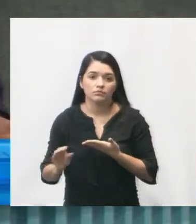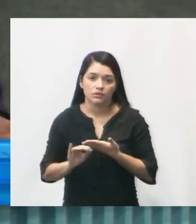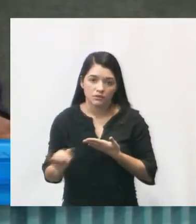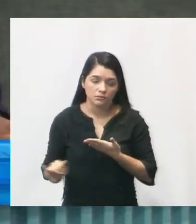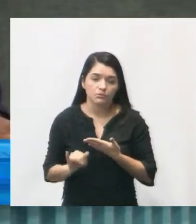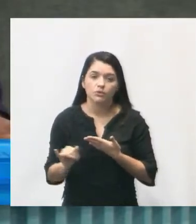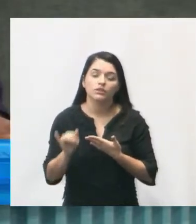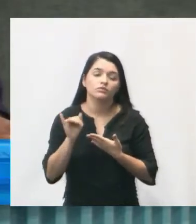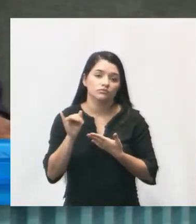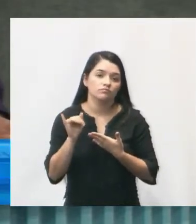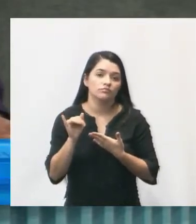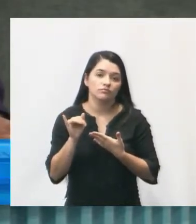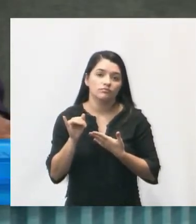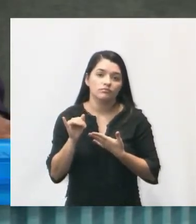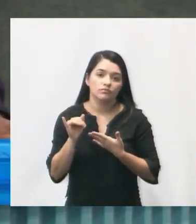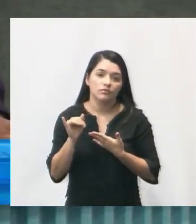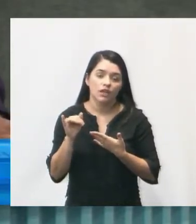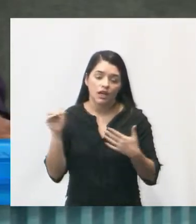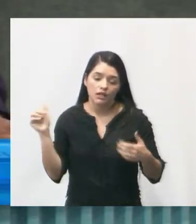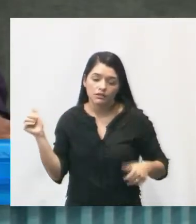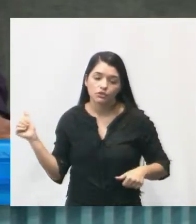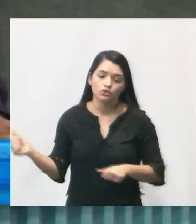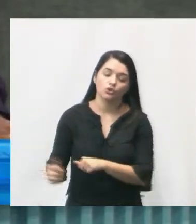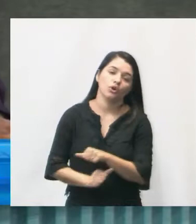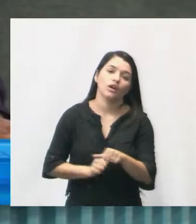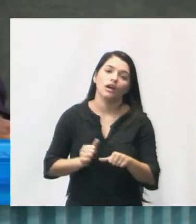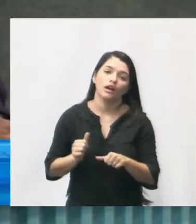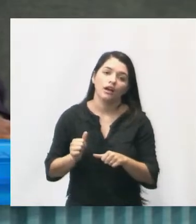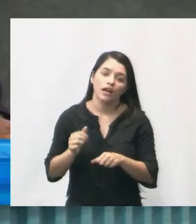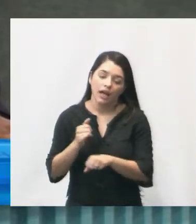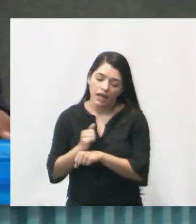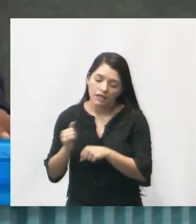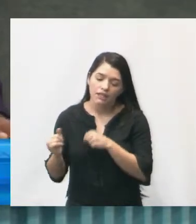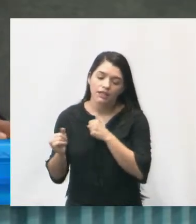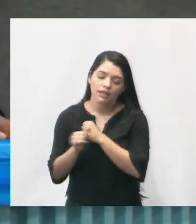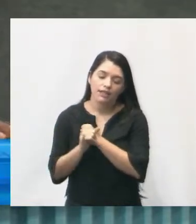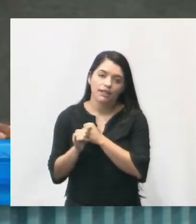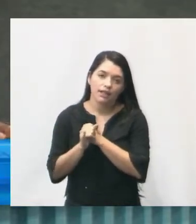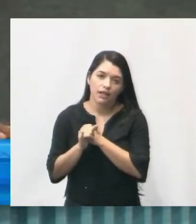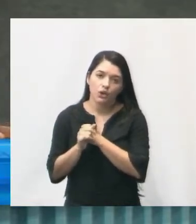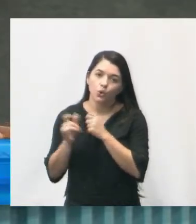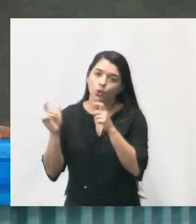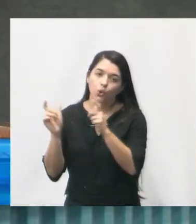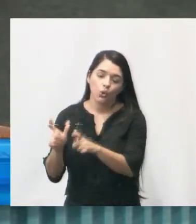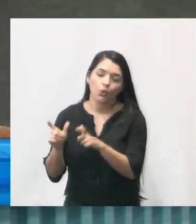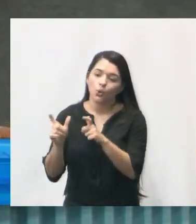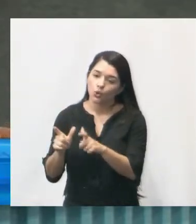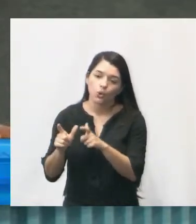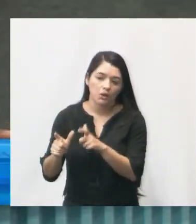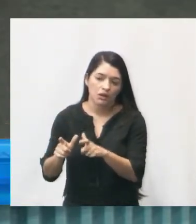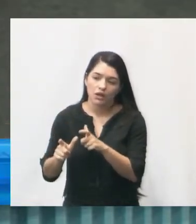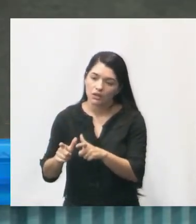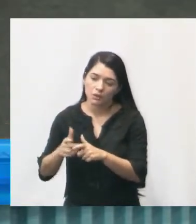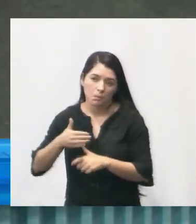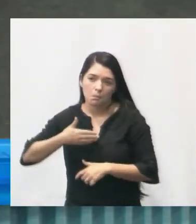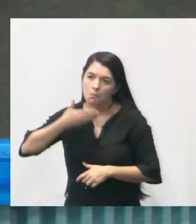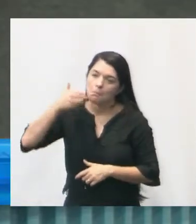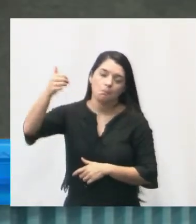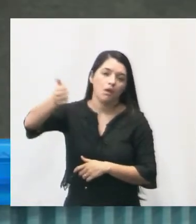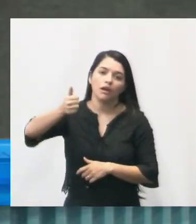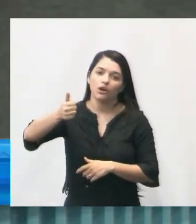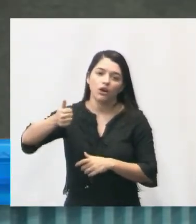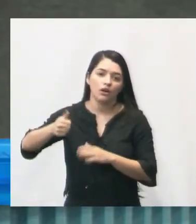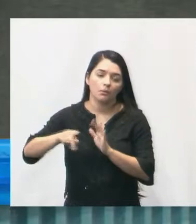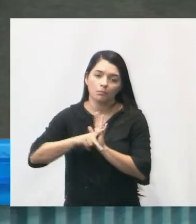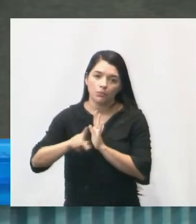arrojado que se tornará a Ilha das Caieiras um dos lugares melhores da cidade de